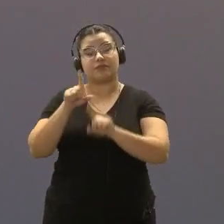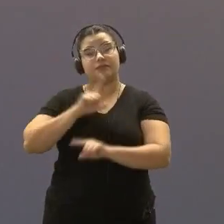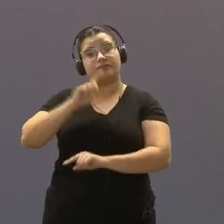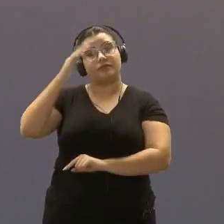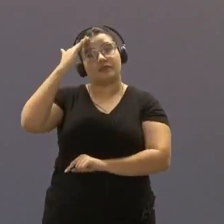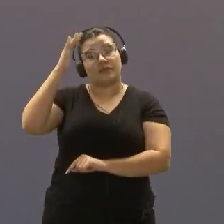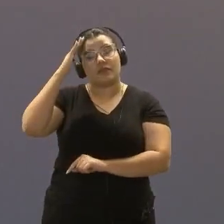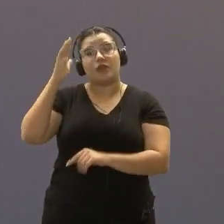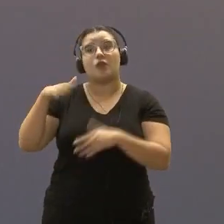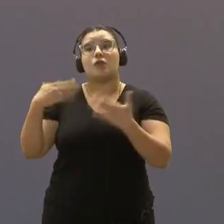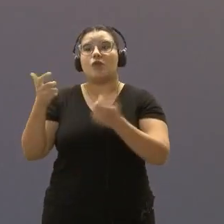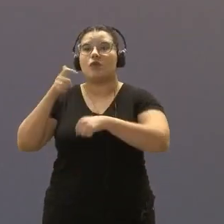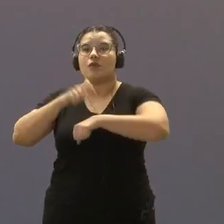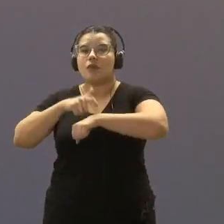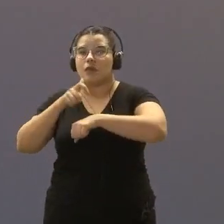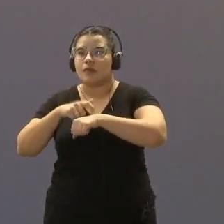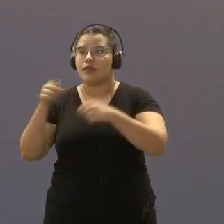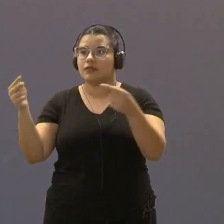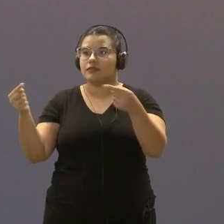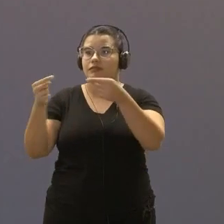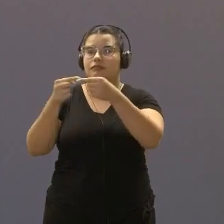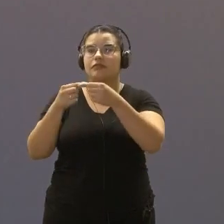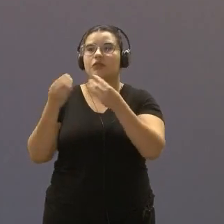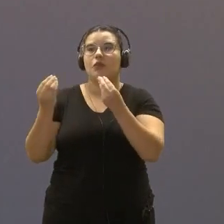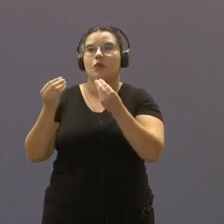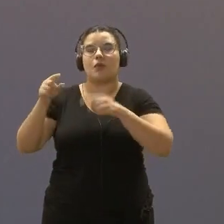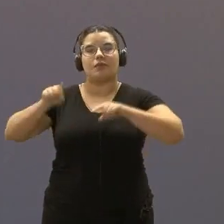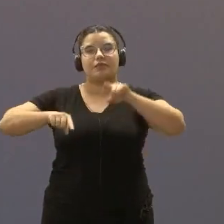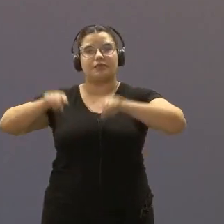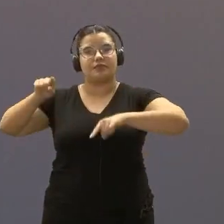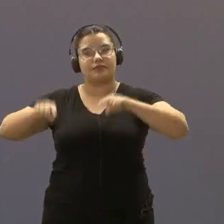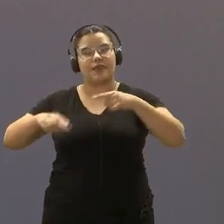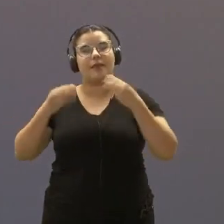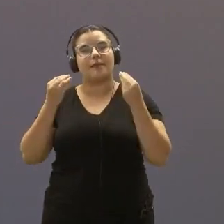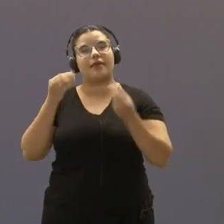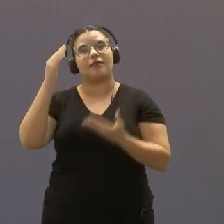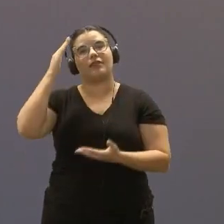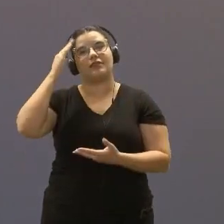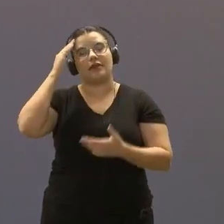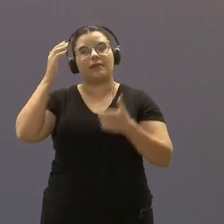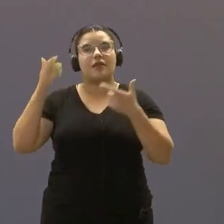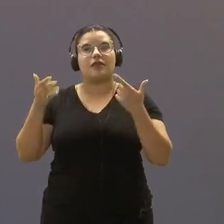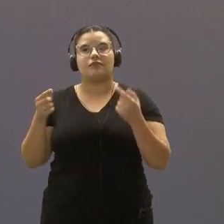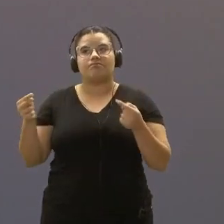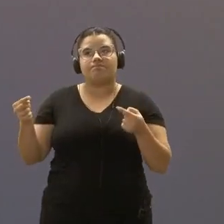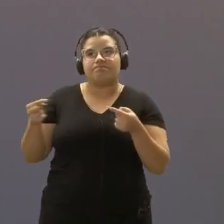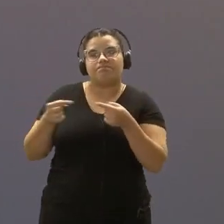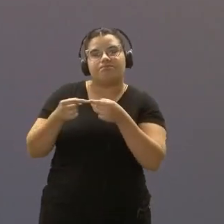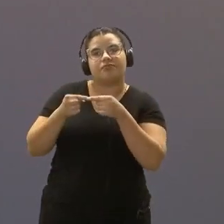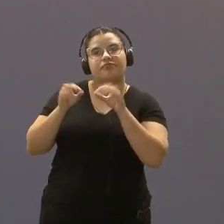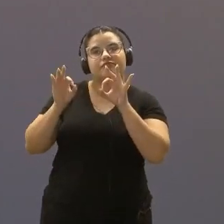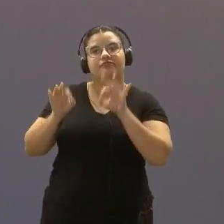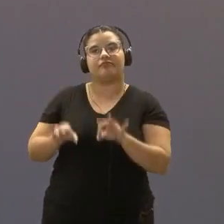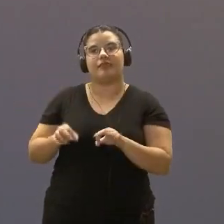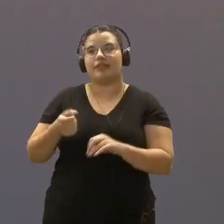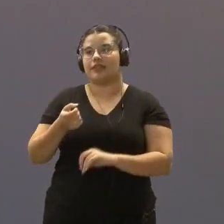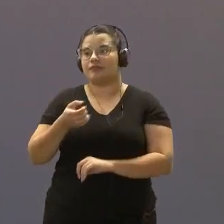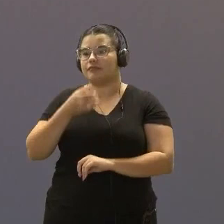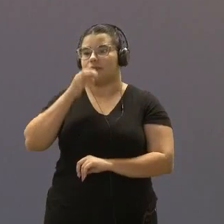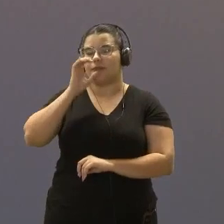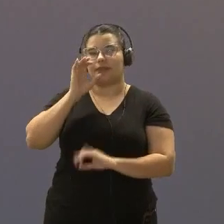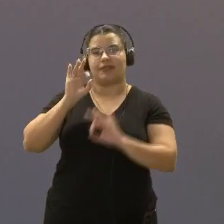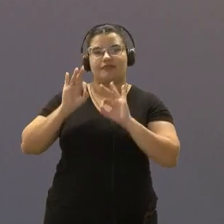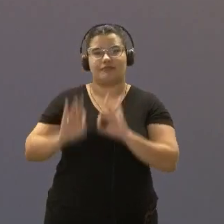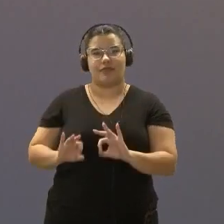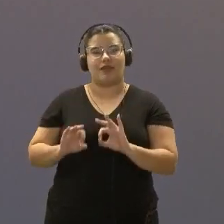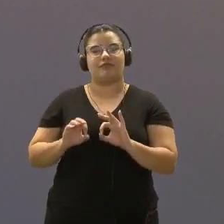que momentos a glicemia do paciente flutua, para saber aonde que se encaixa essa suplementação e ela